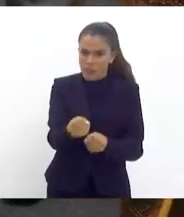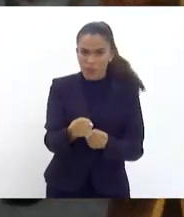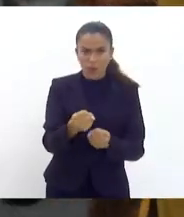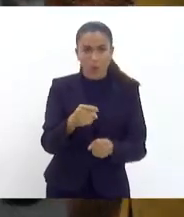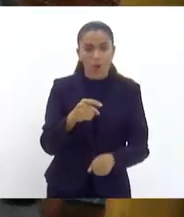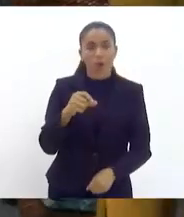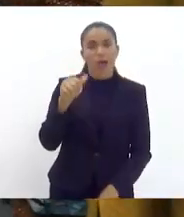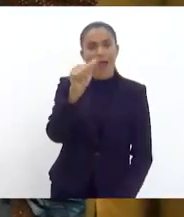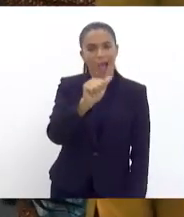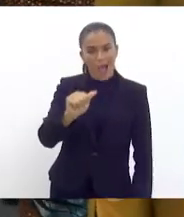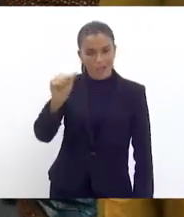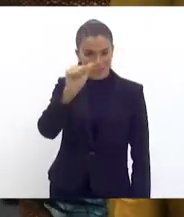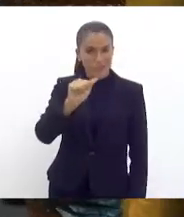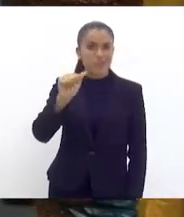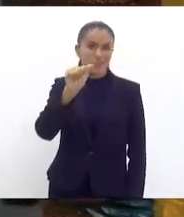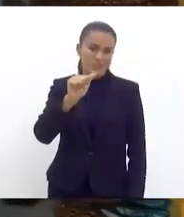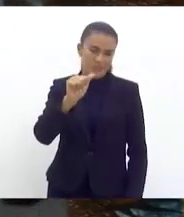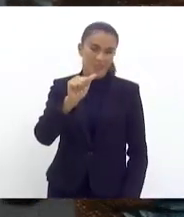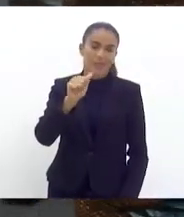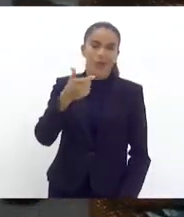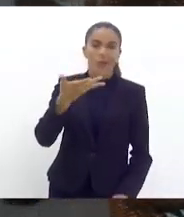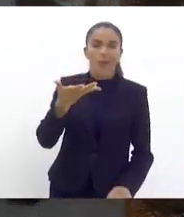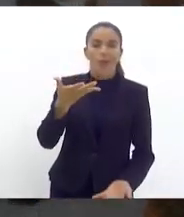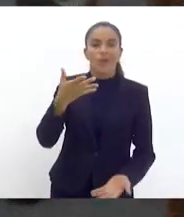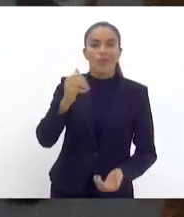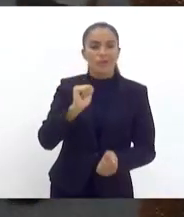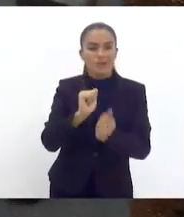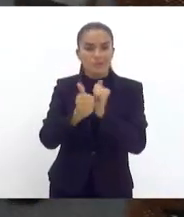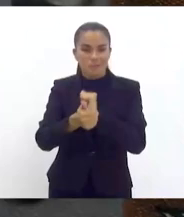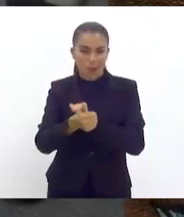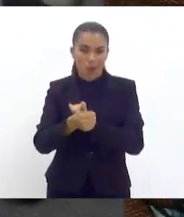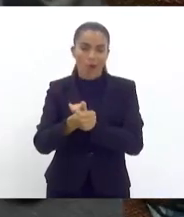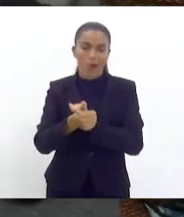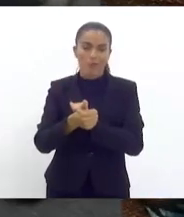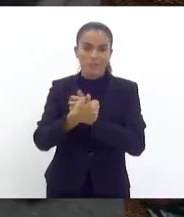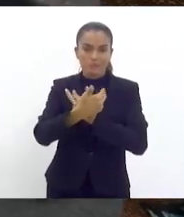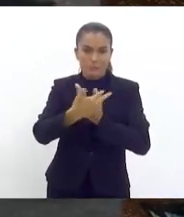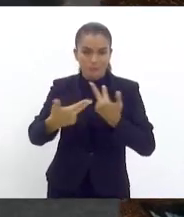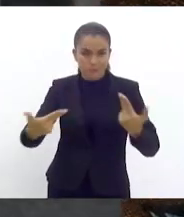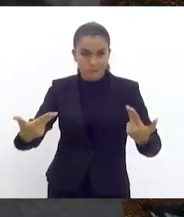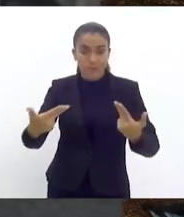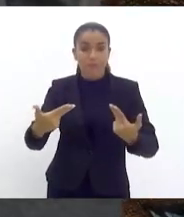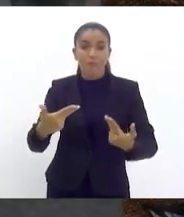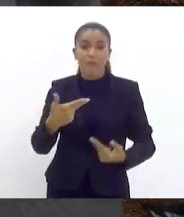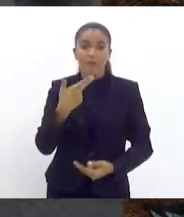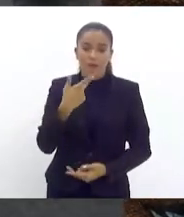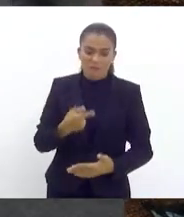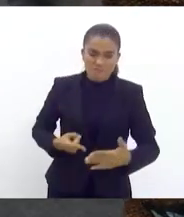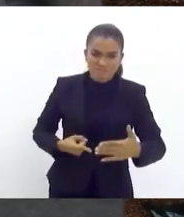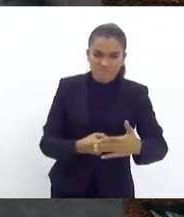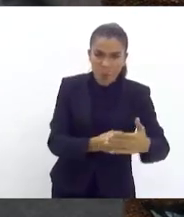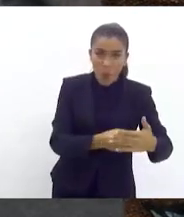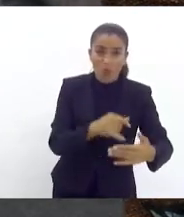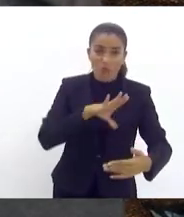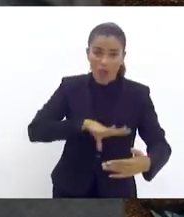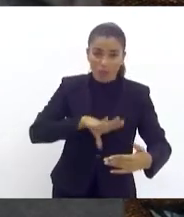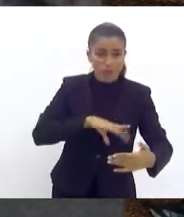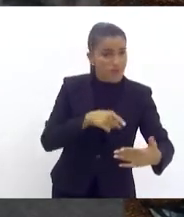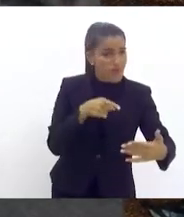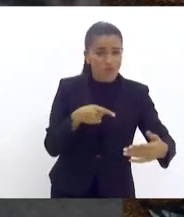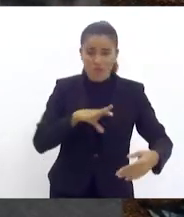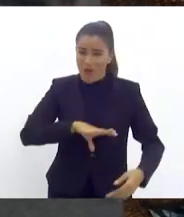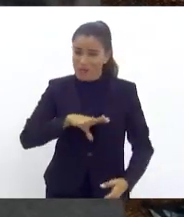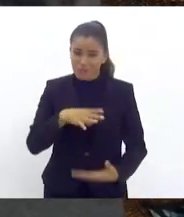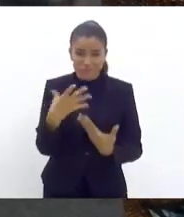da Associação Metropolitana de Esportes Atléticos, né, fez a resposta histórica. E eu